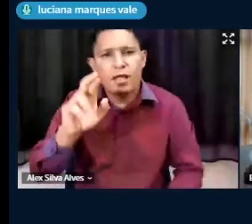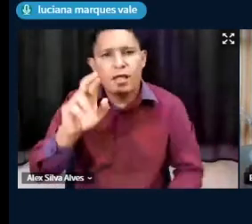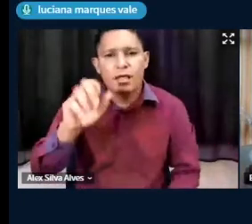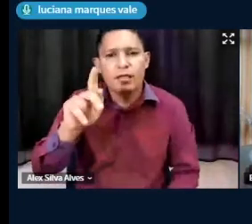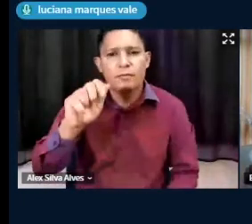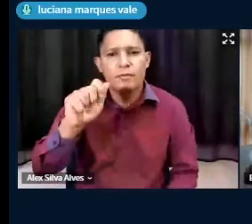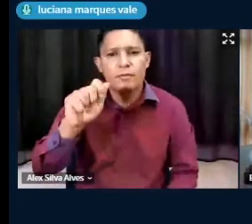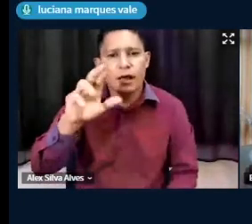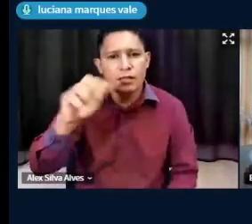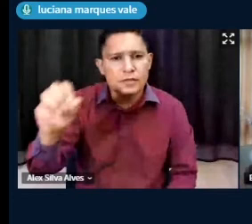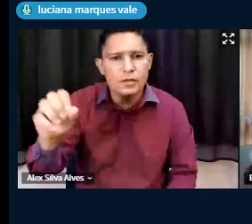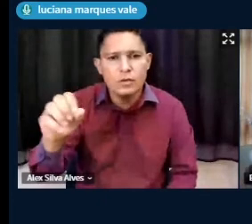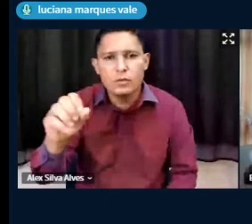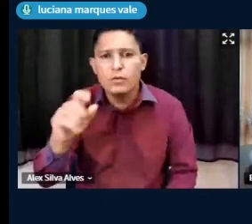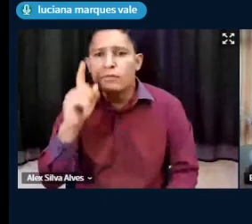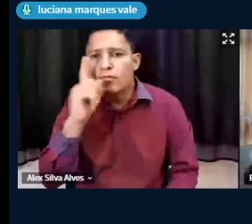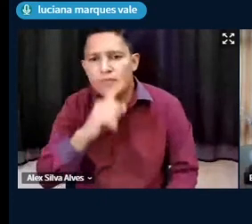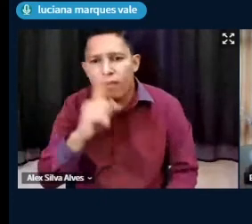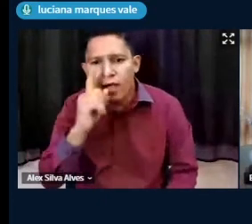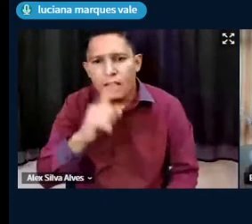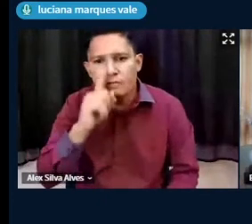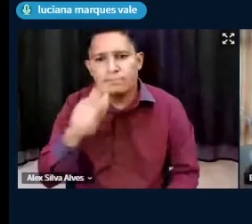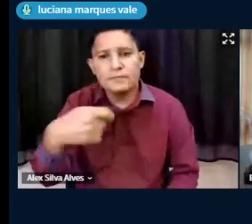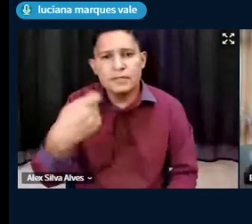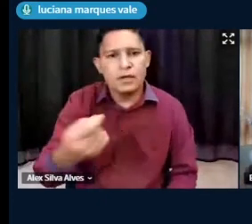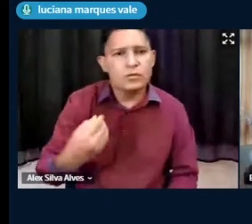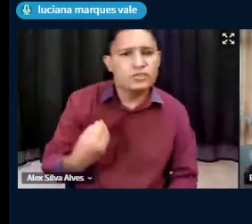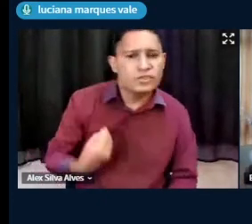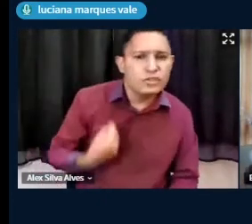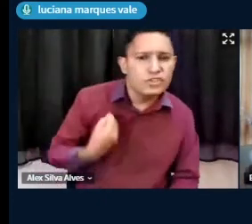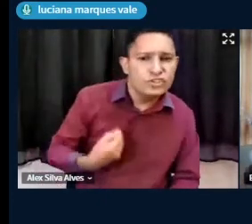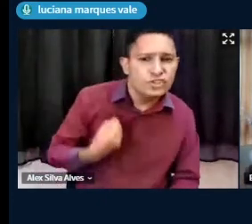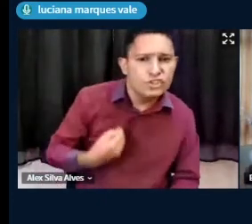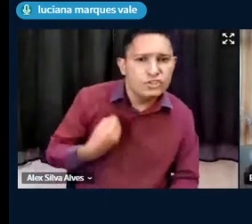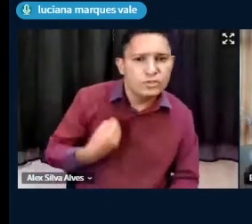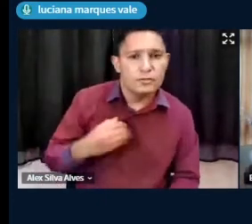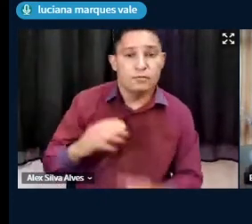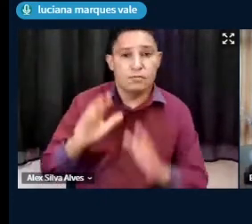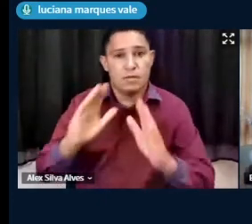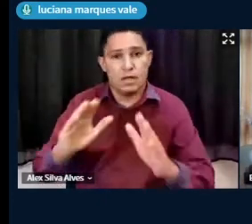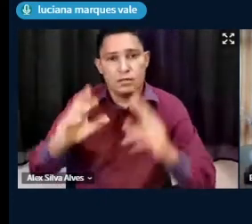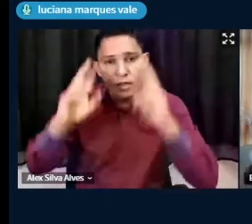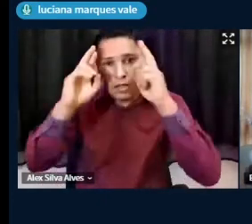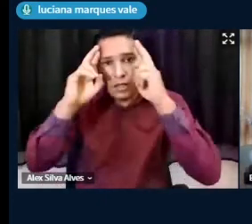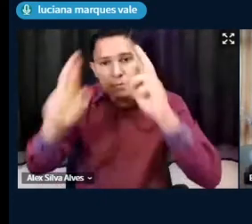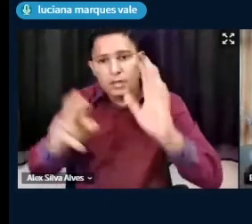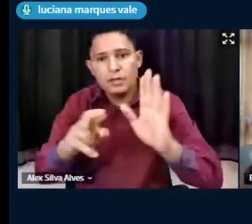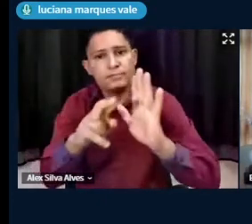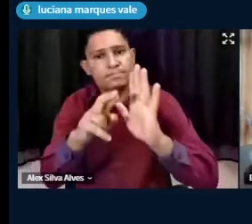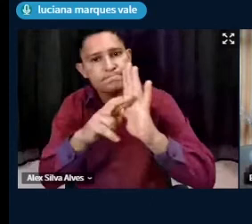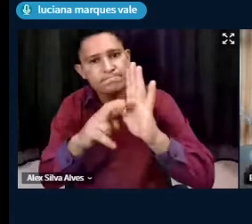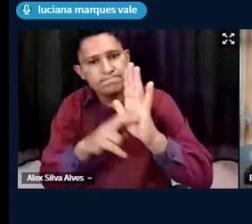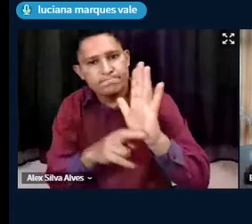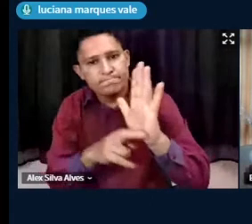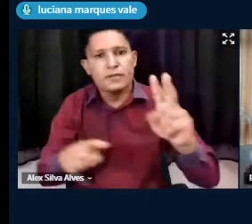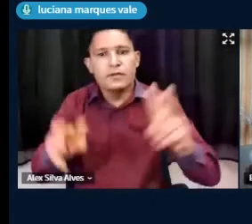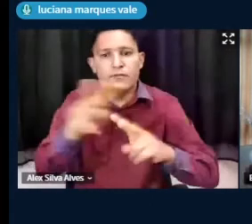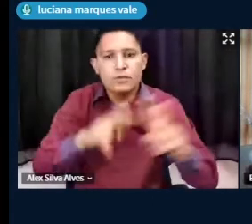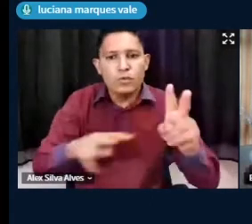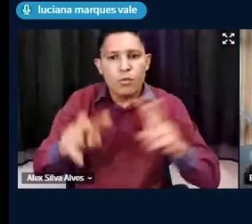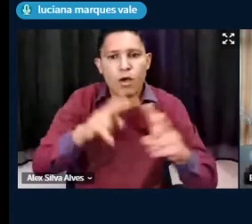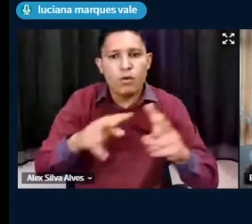outro ponto que pode contribuir são o auxílio na relação de falhas em sinais já